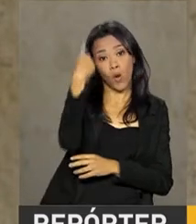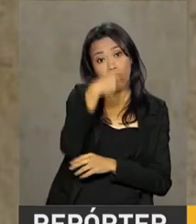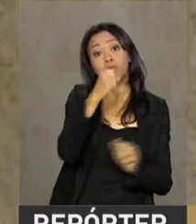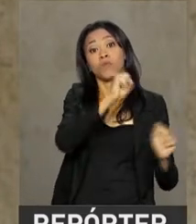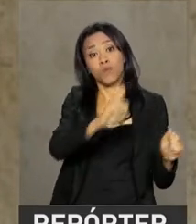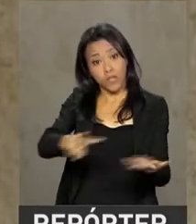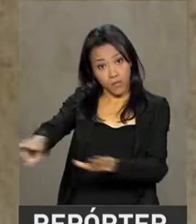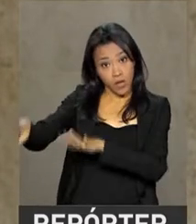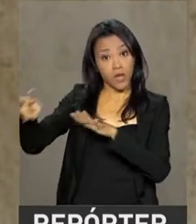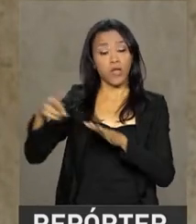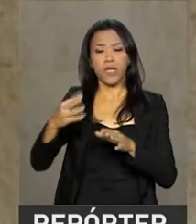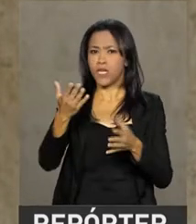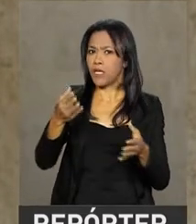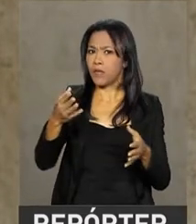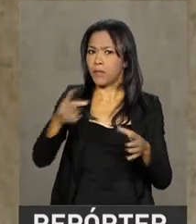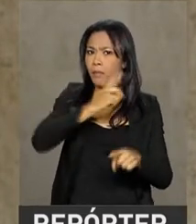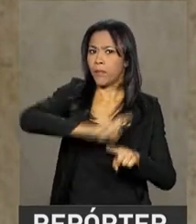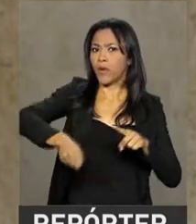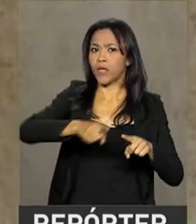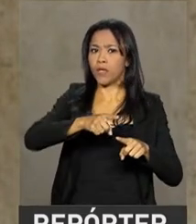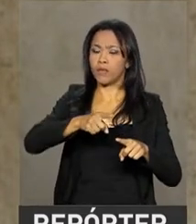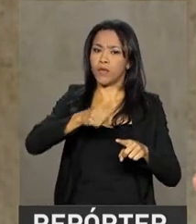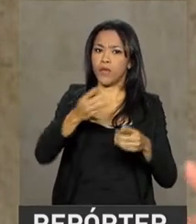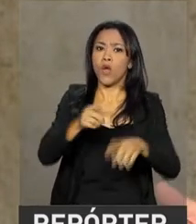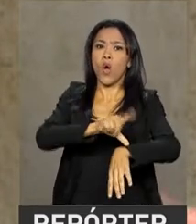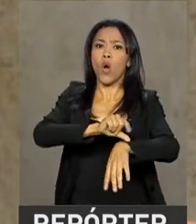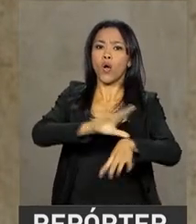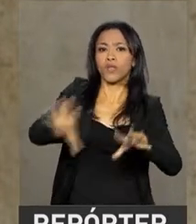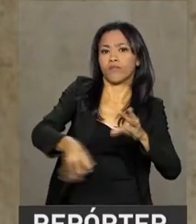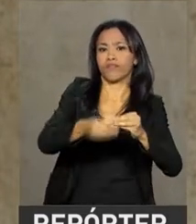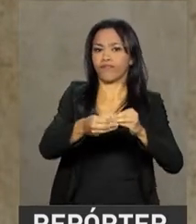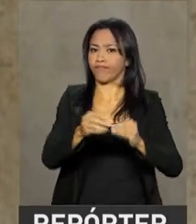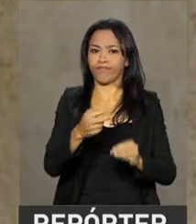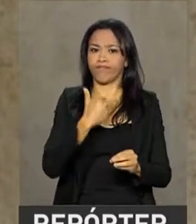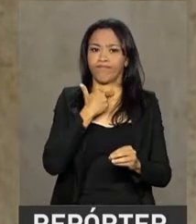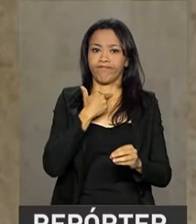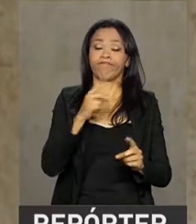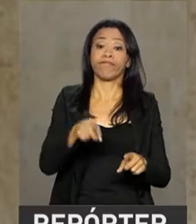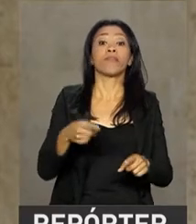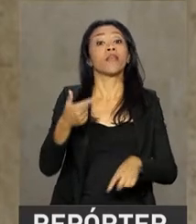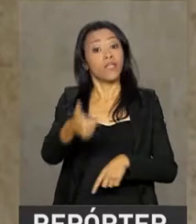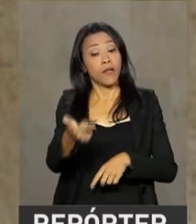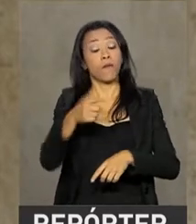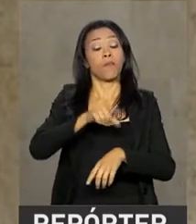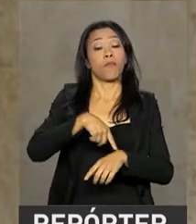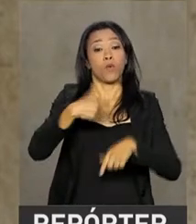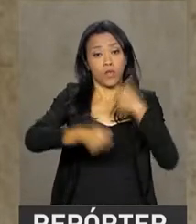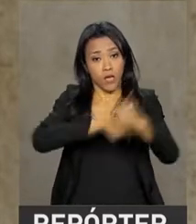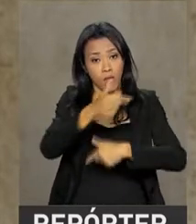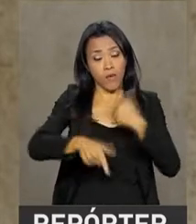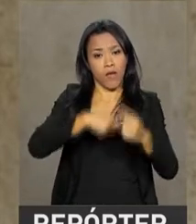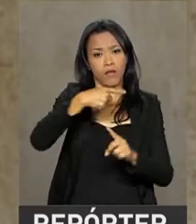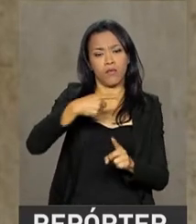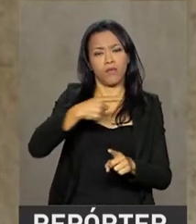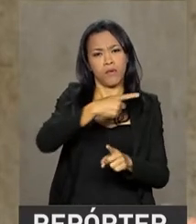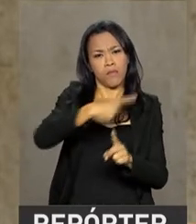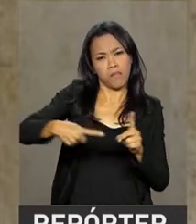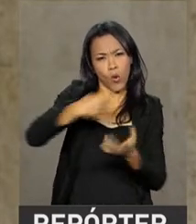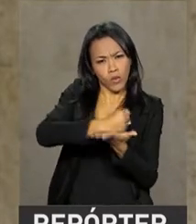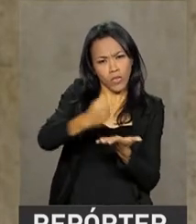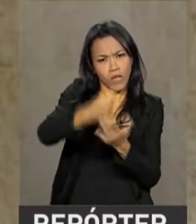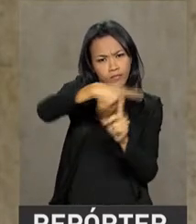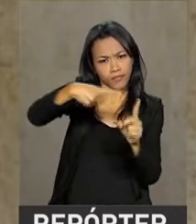proíbe as horas extras neste caso com a reforma trabalhista a jornada parcial poderá chegar até 30 horas semanais